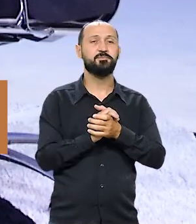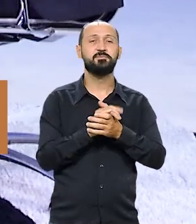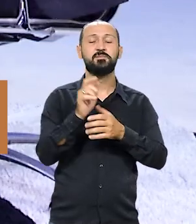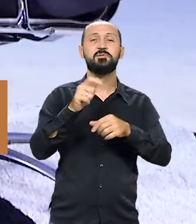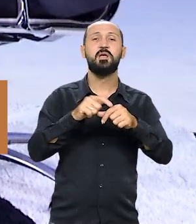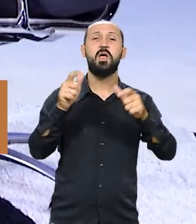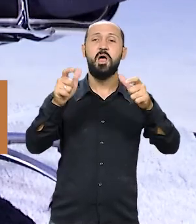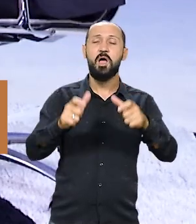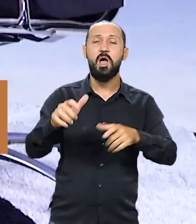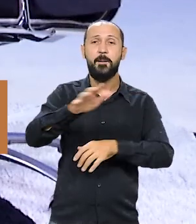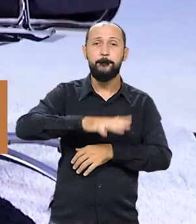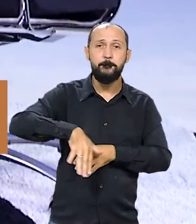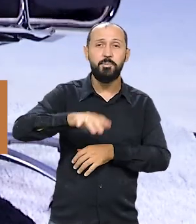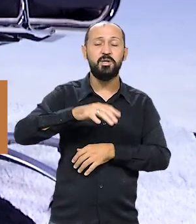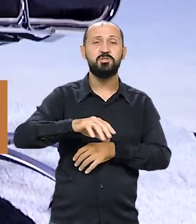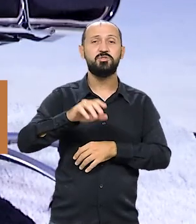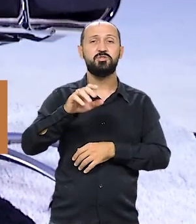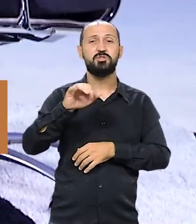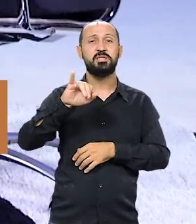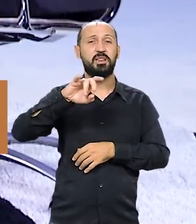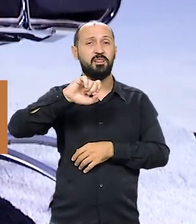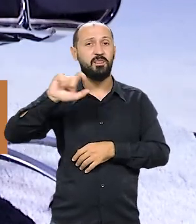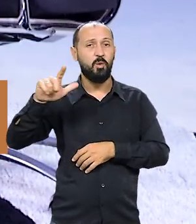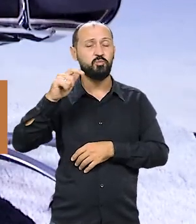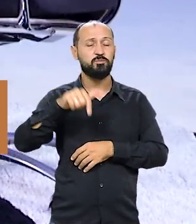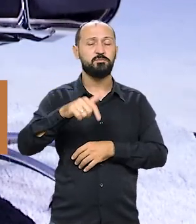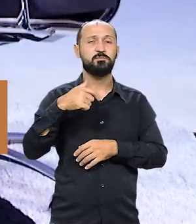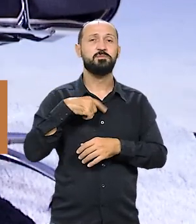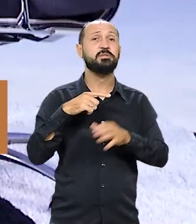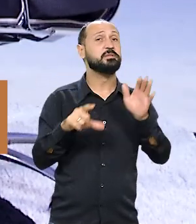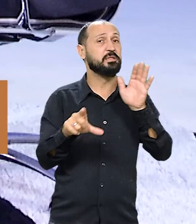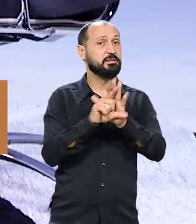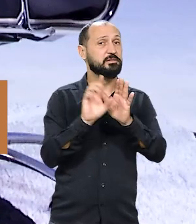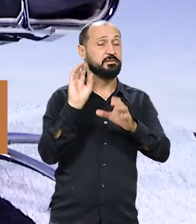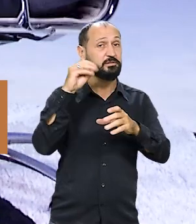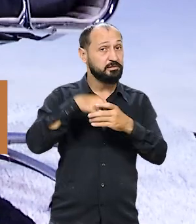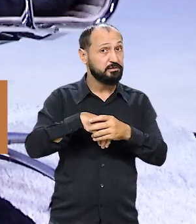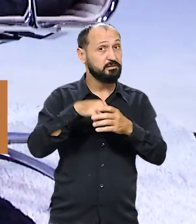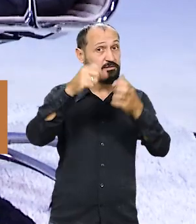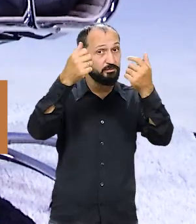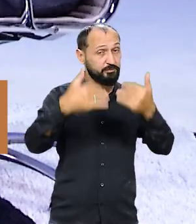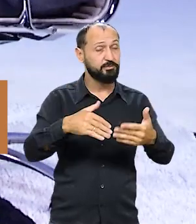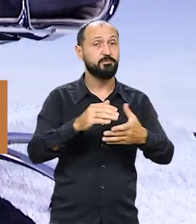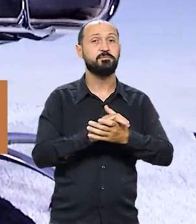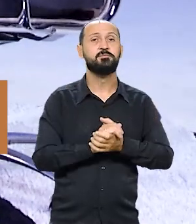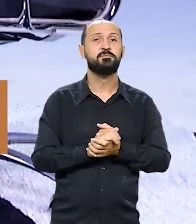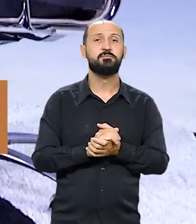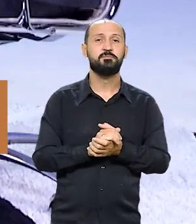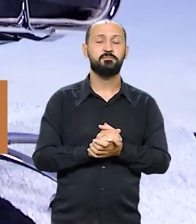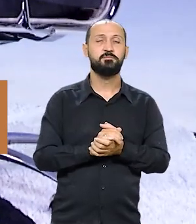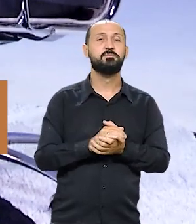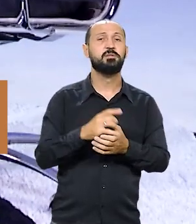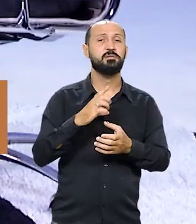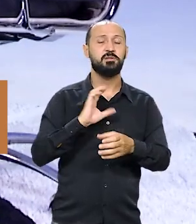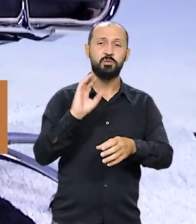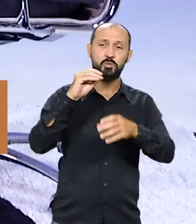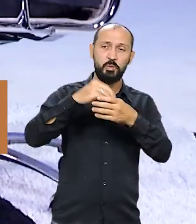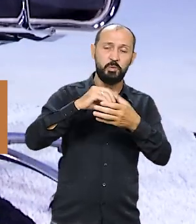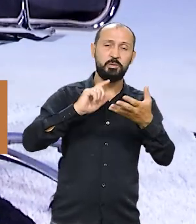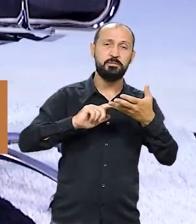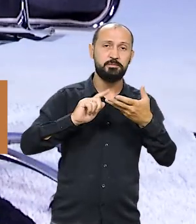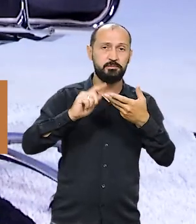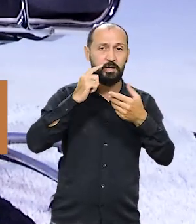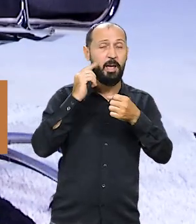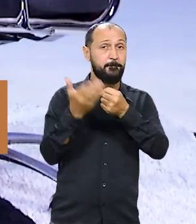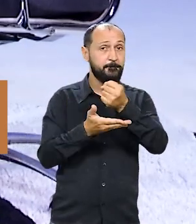o ambiente ideal para aquele jovem. E que a lei prevê. E que a lei prevê. A lei prevê. Tem, tudo isso que eu estou falando